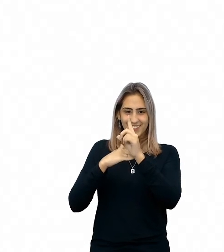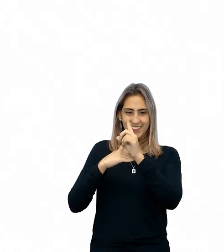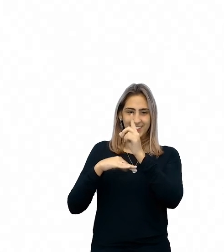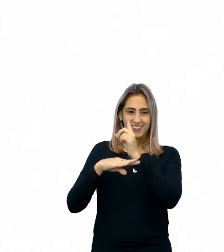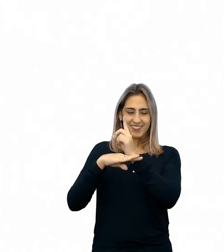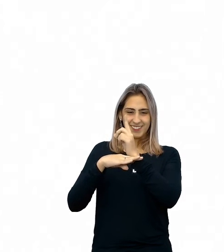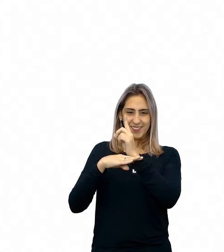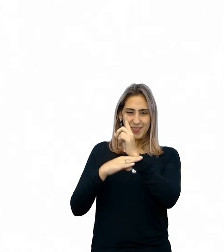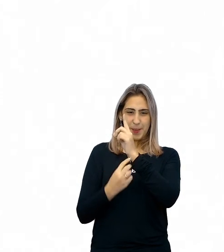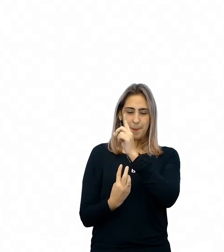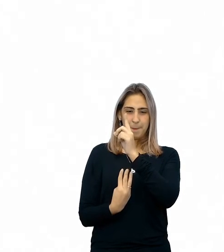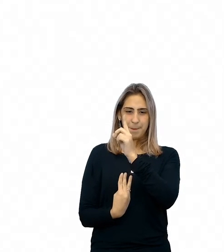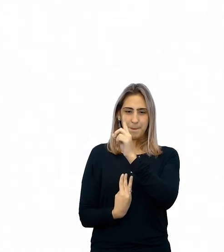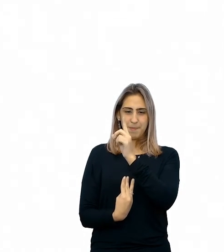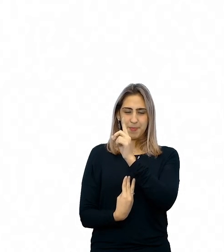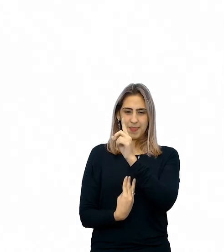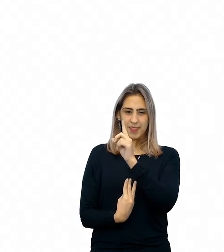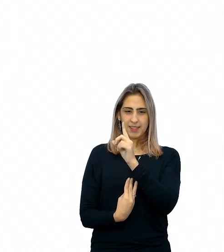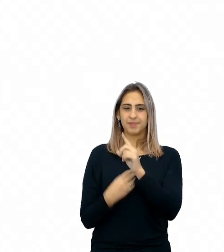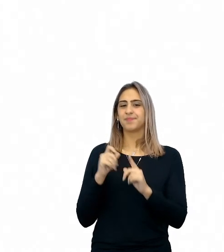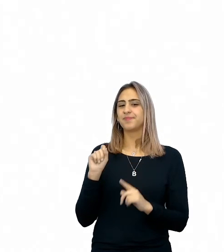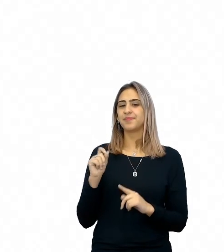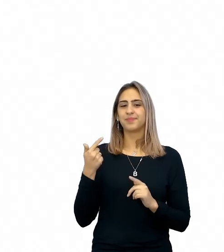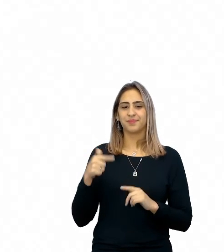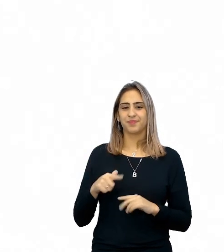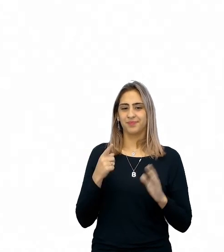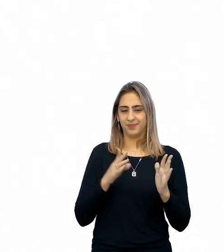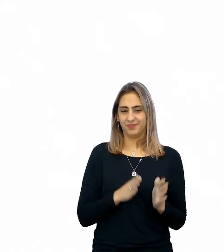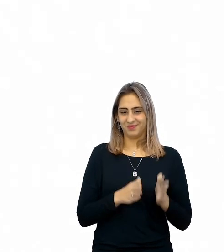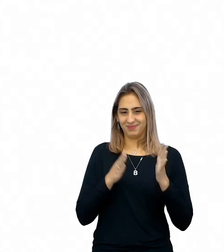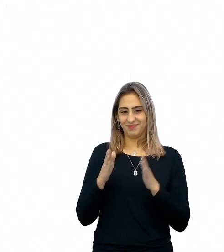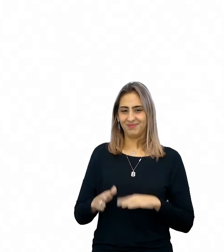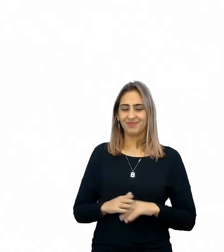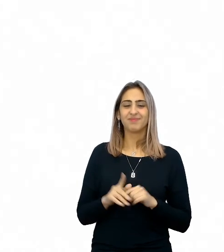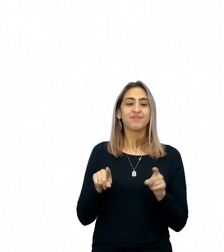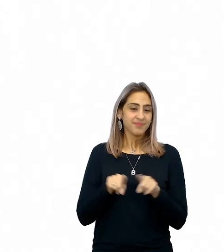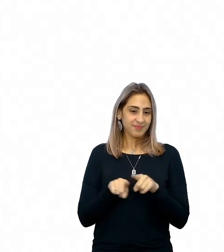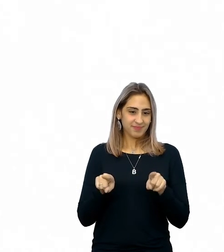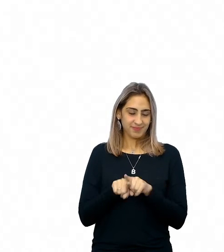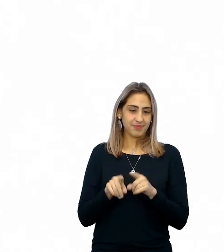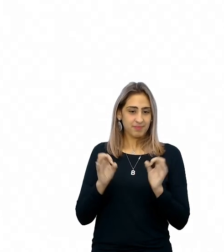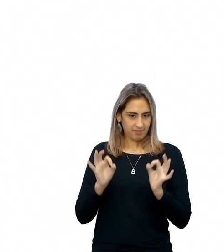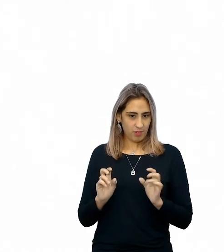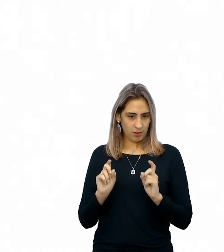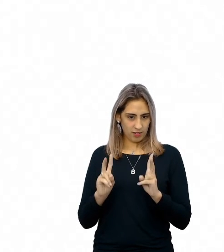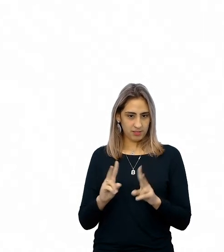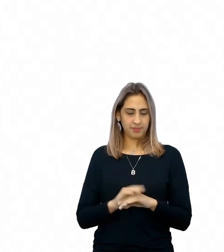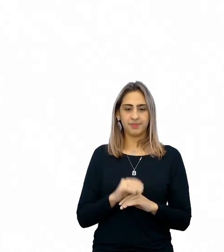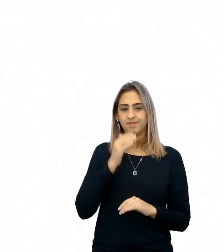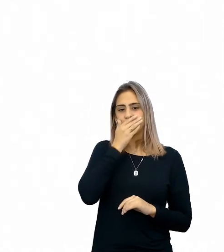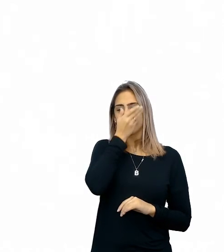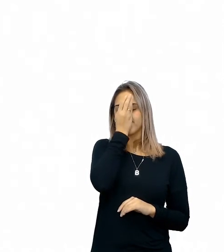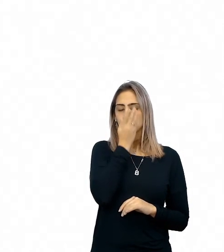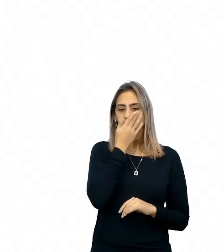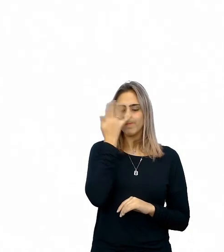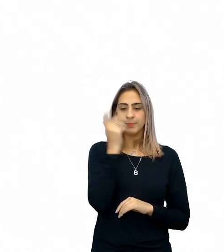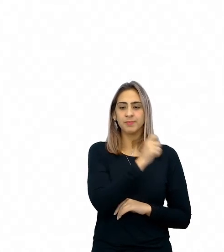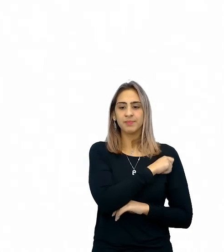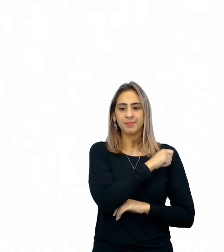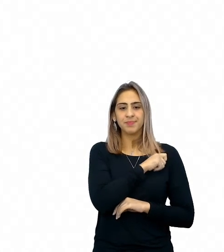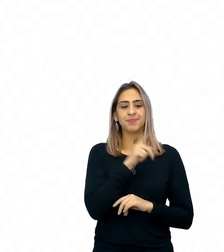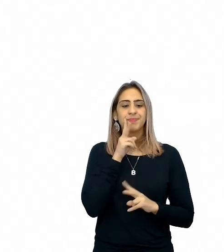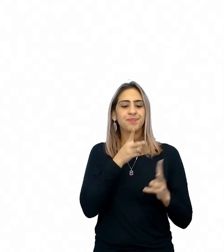3 partes, e eu vou tomar, então, o quê? Uma parte, tá certo? E aí o nosso aluno, então, ele vai